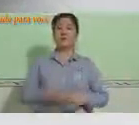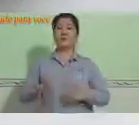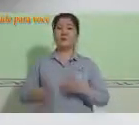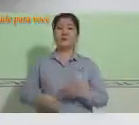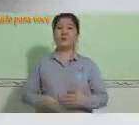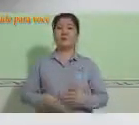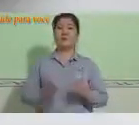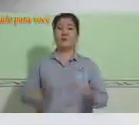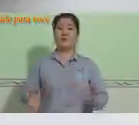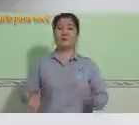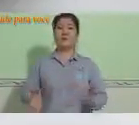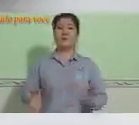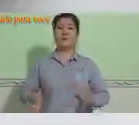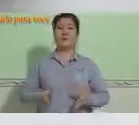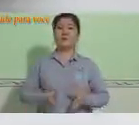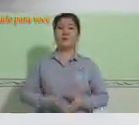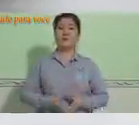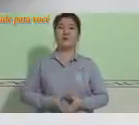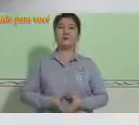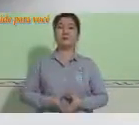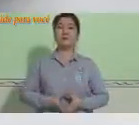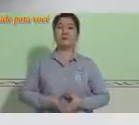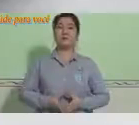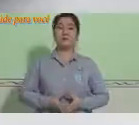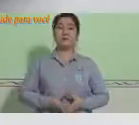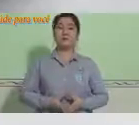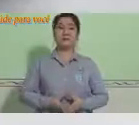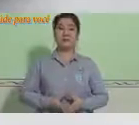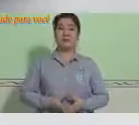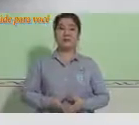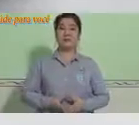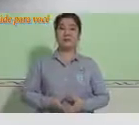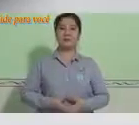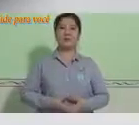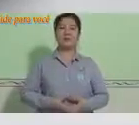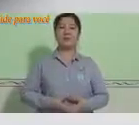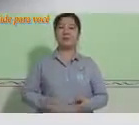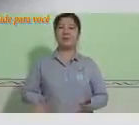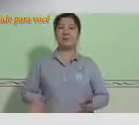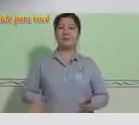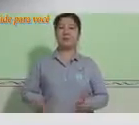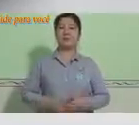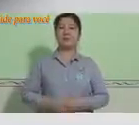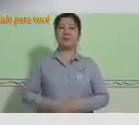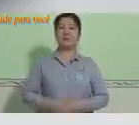com a palma de a mão, e depois basta iniciar o processo de extração de acordo com as instruções da bomba.